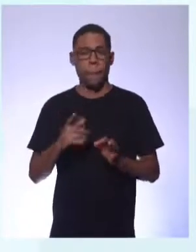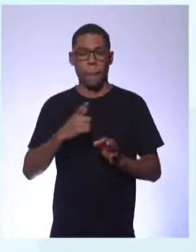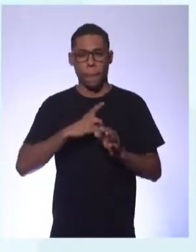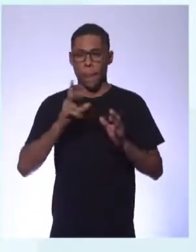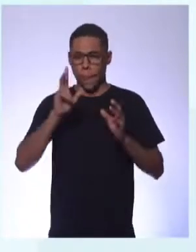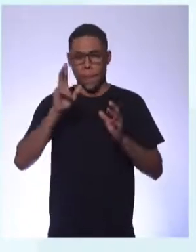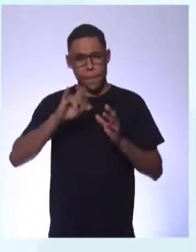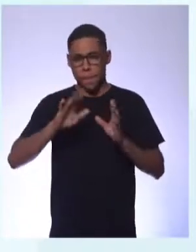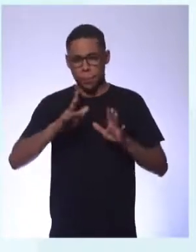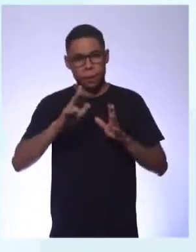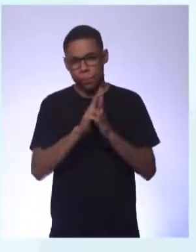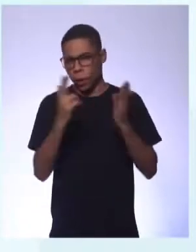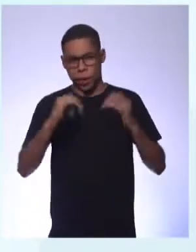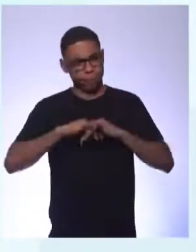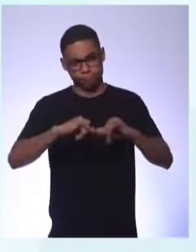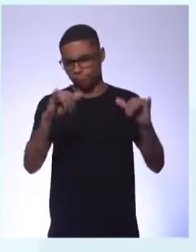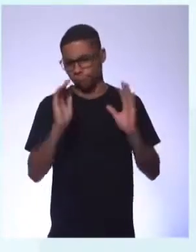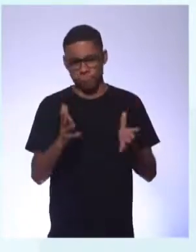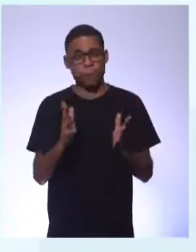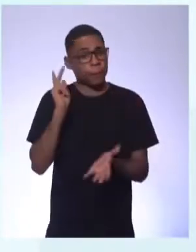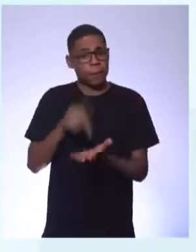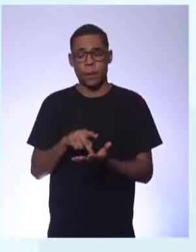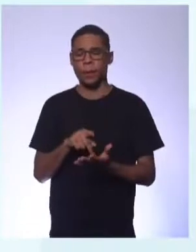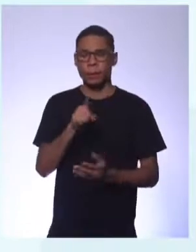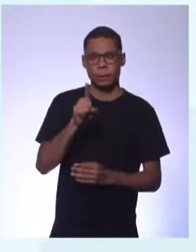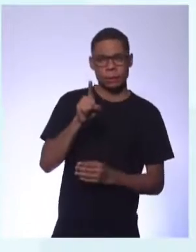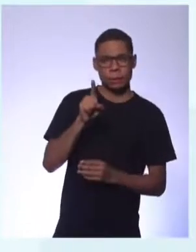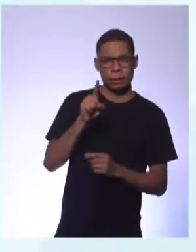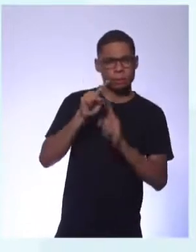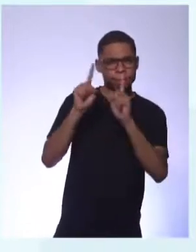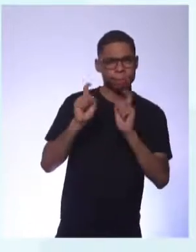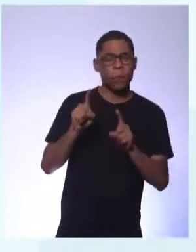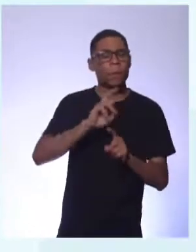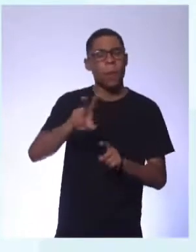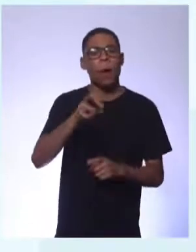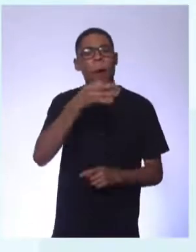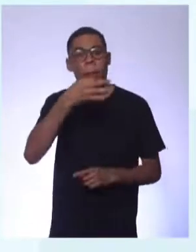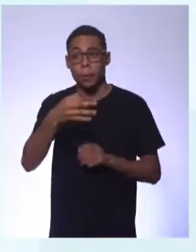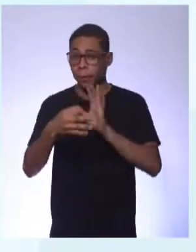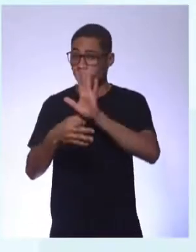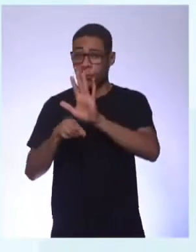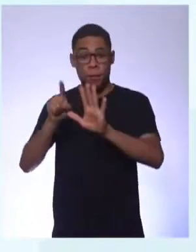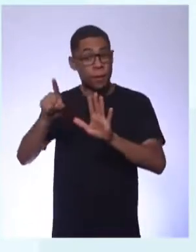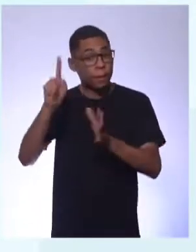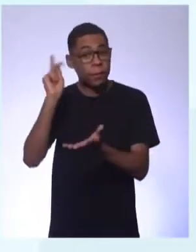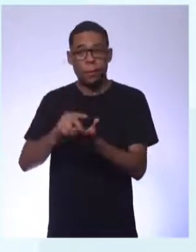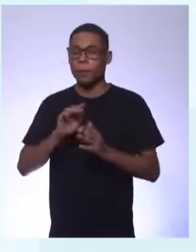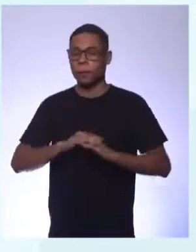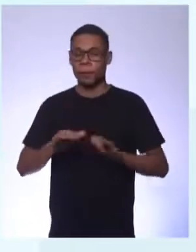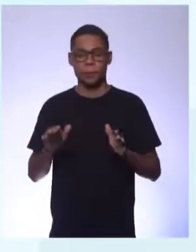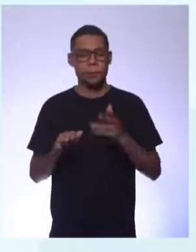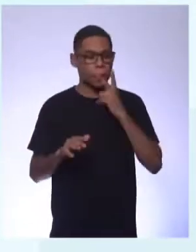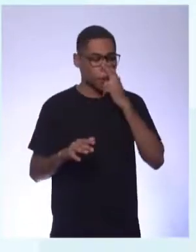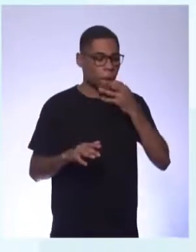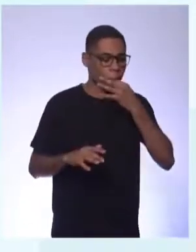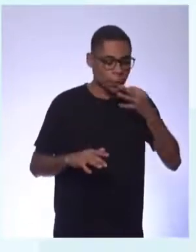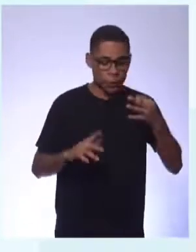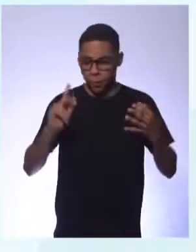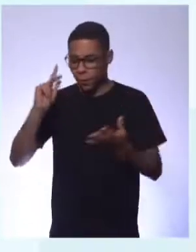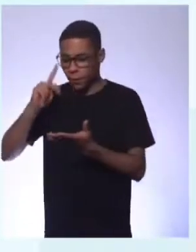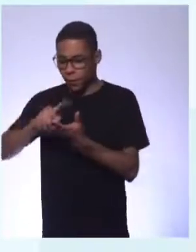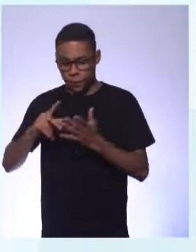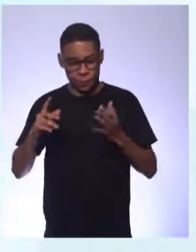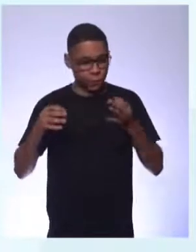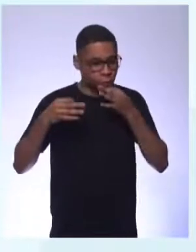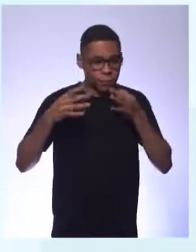diversas formas, então é um fato, não tem como questionar, não é uma opinião. Então, parece que é óbvio diferenciar fato de opinião, mas olha,